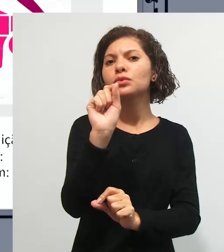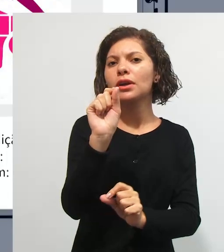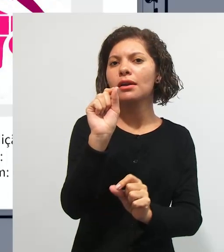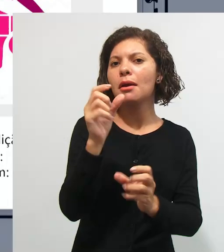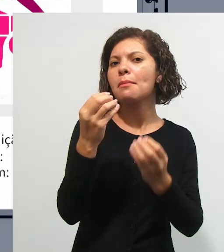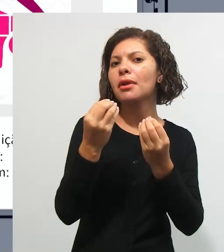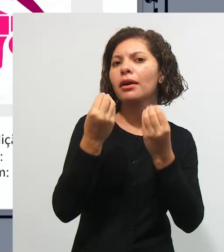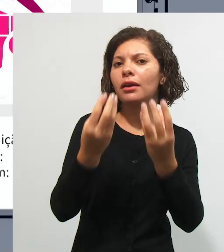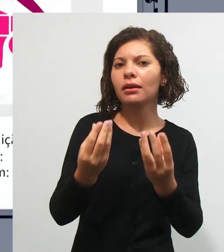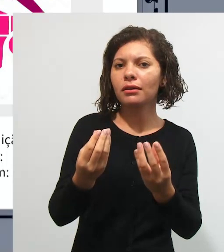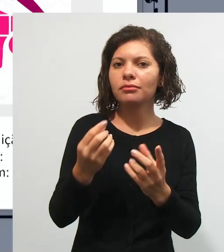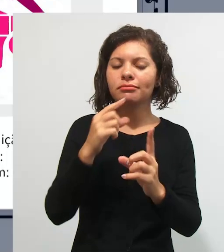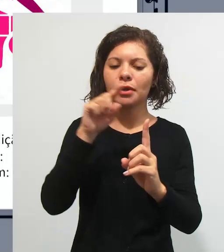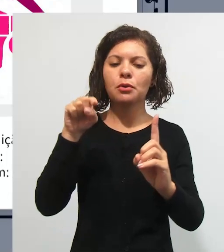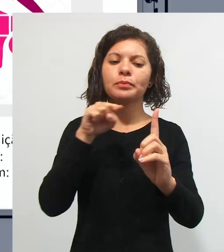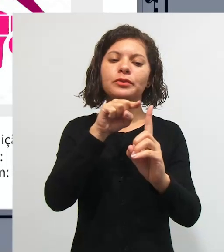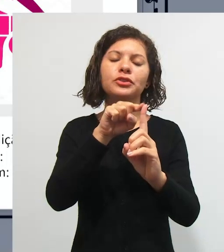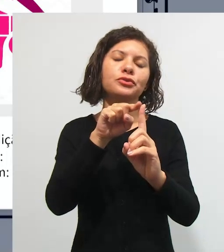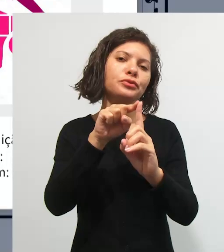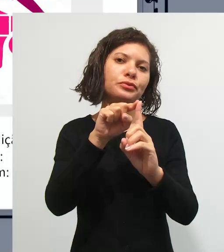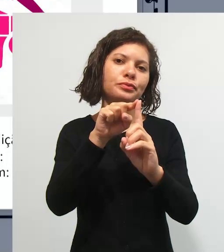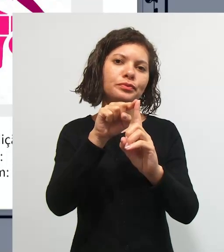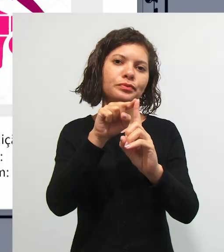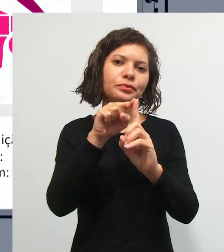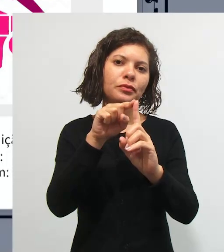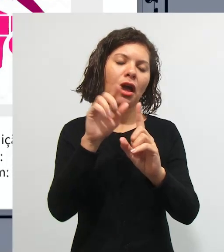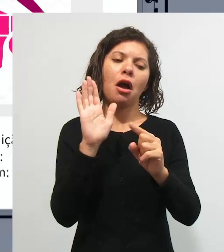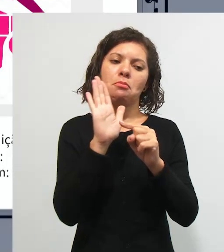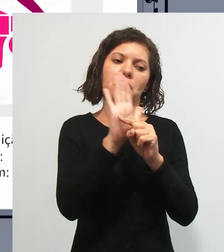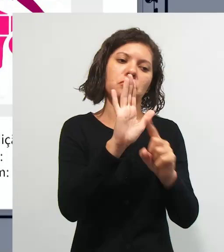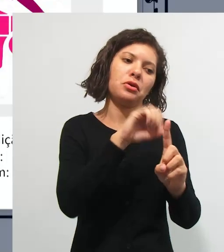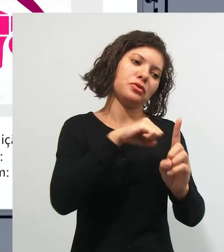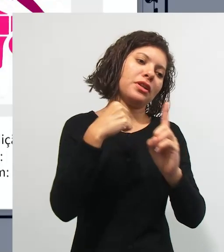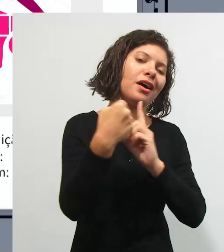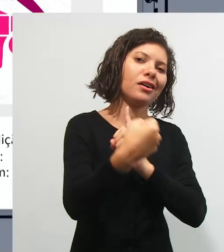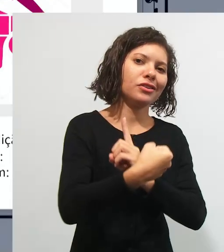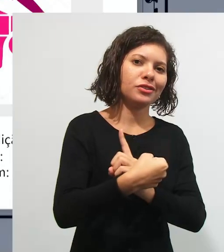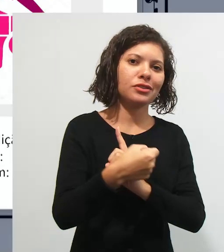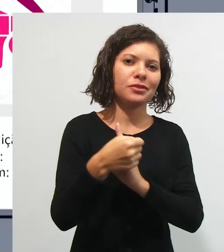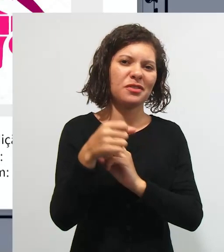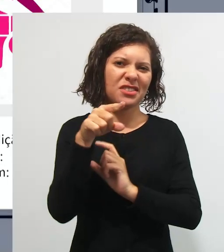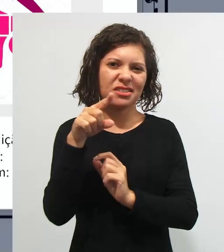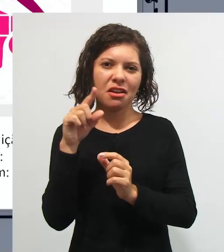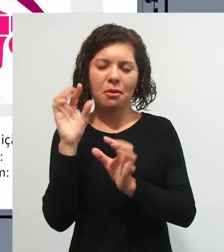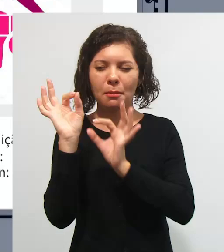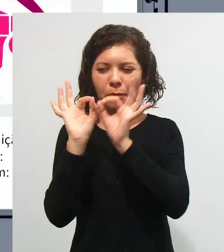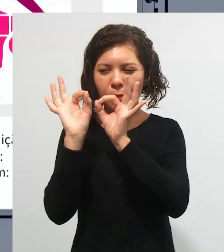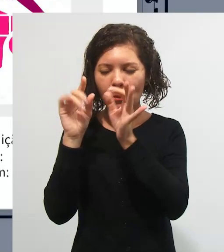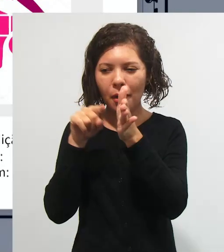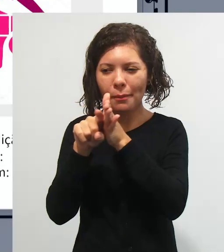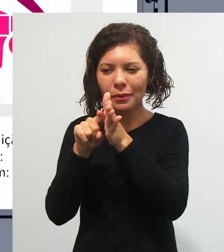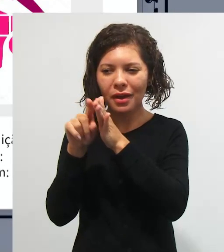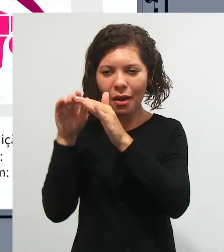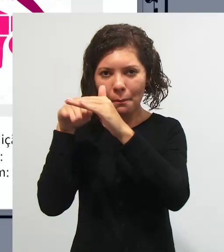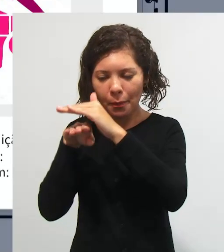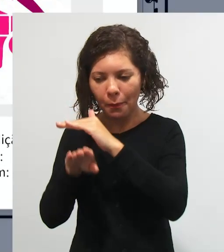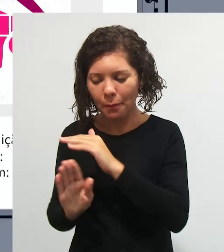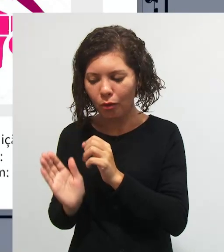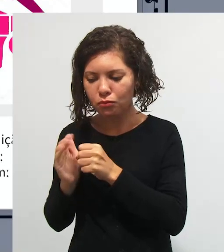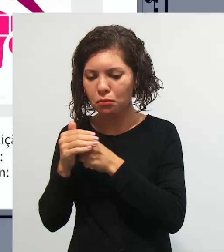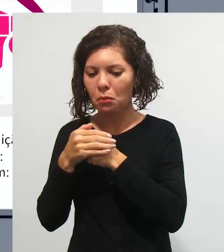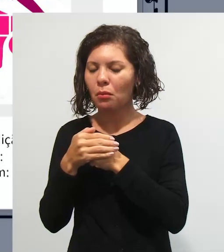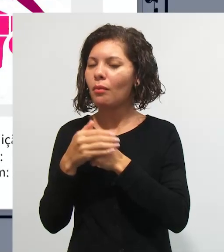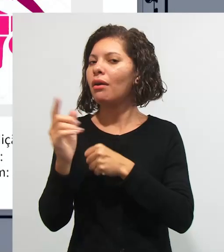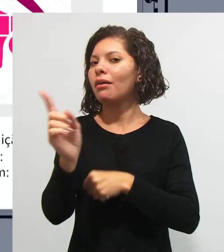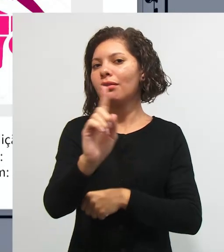na sociedade. Você não vai desenvolver uma pesquisa para guardar essa pesquisa. Você não vai desenvolver essa pesquisa só para o seu professor